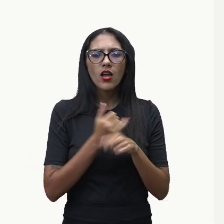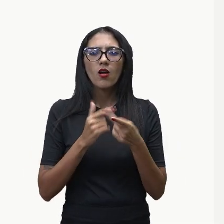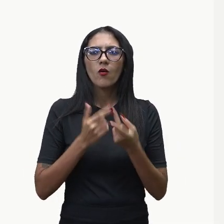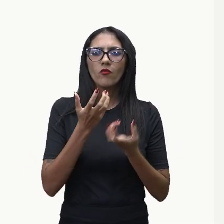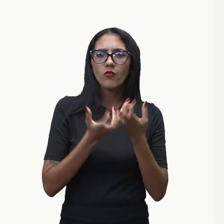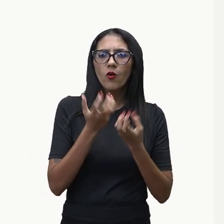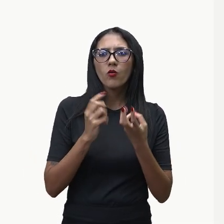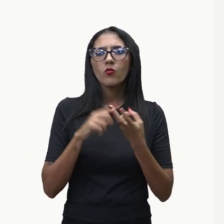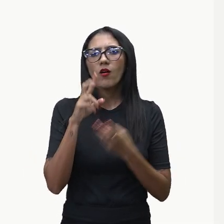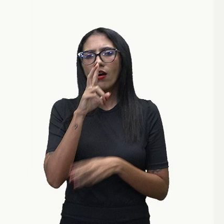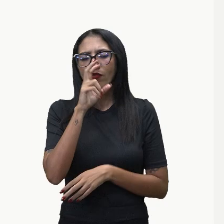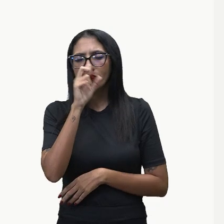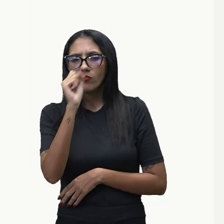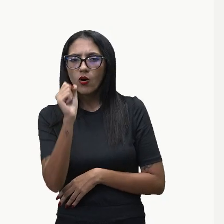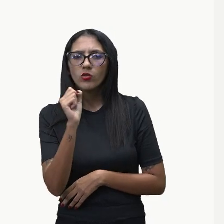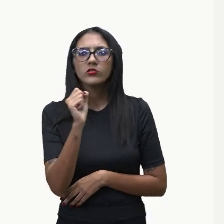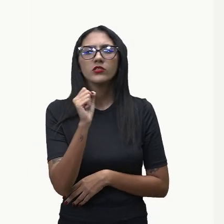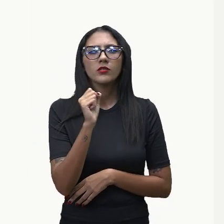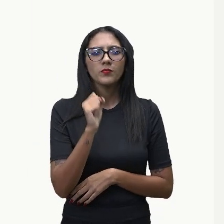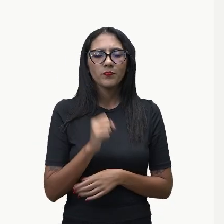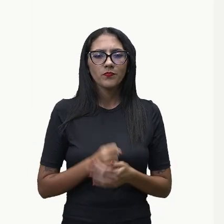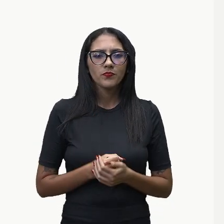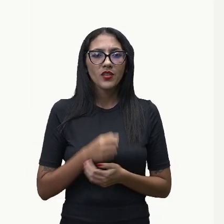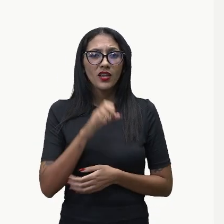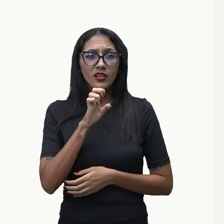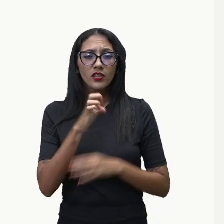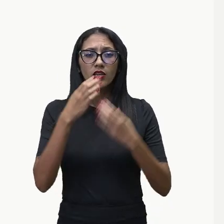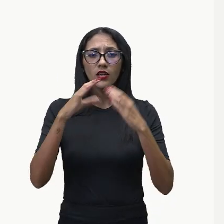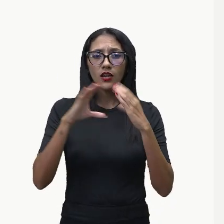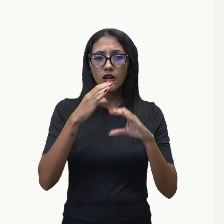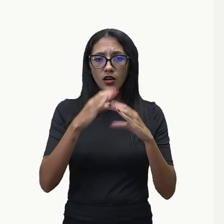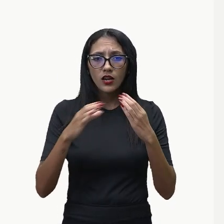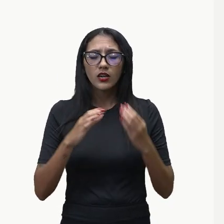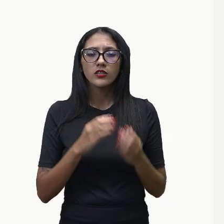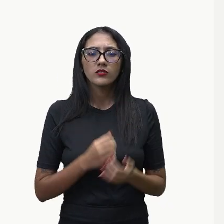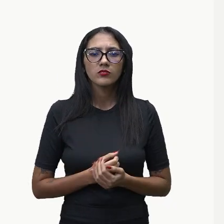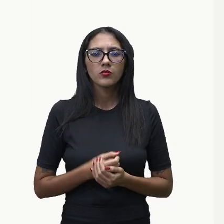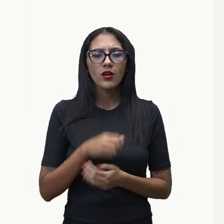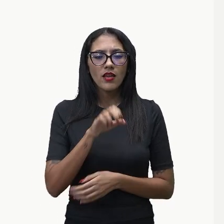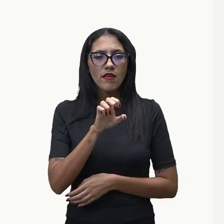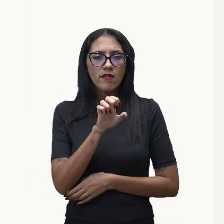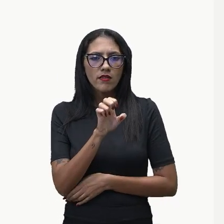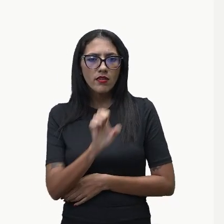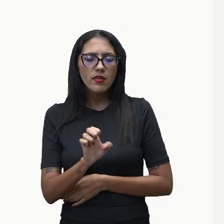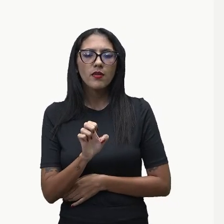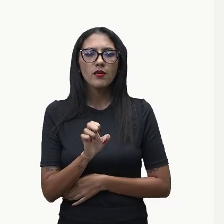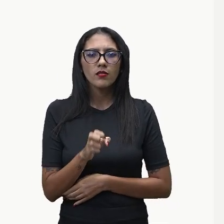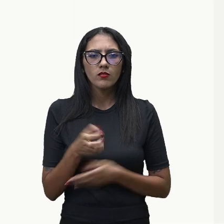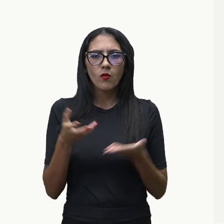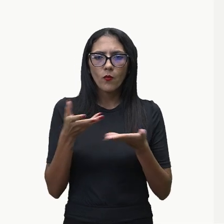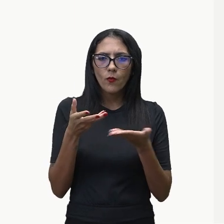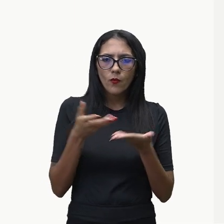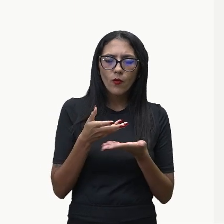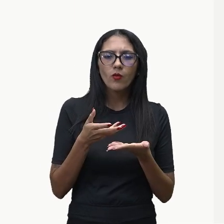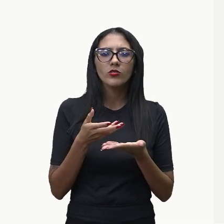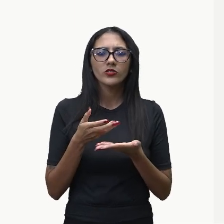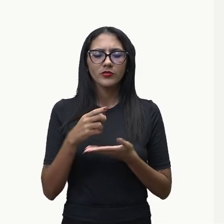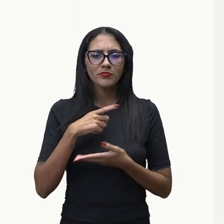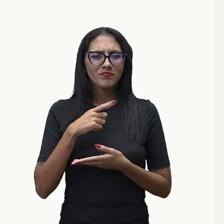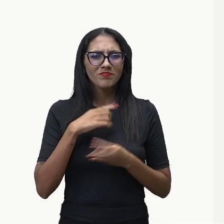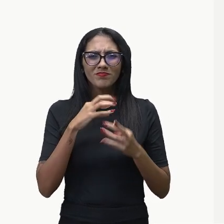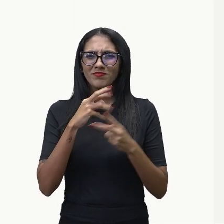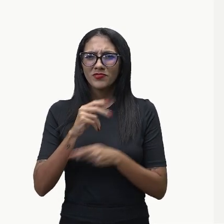e também o passado, e também o futuro, porque o presente é todo o passado e todo